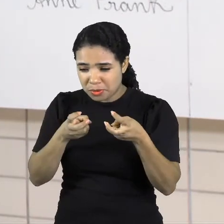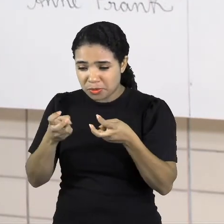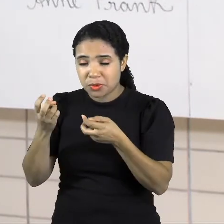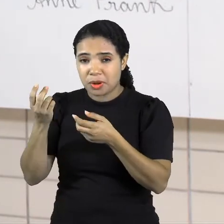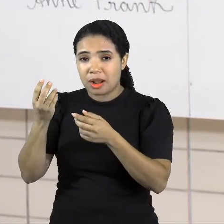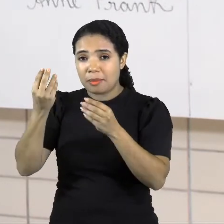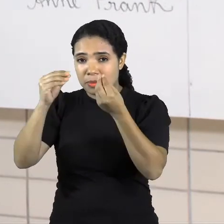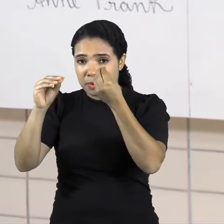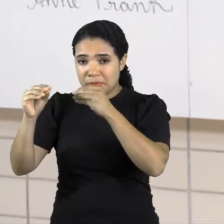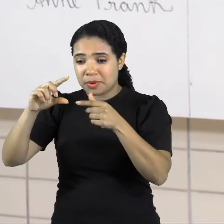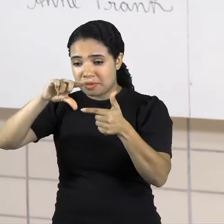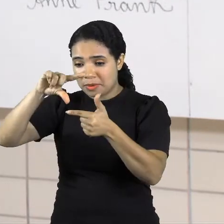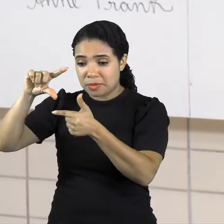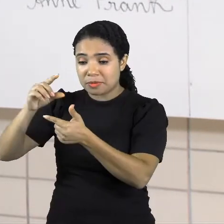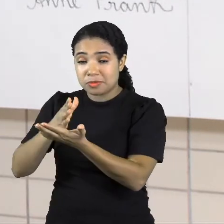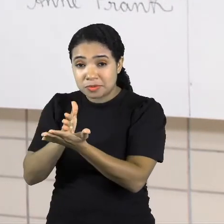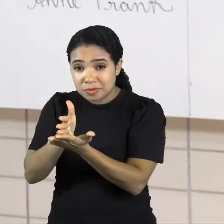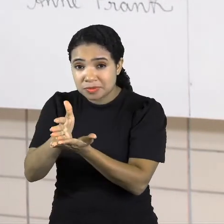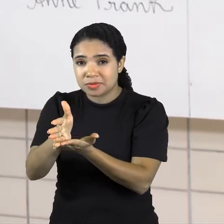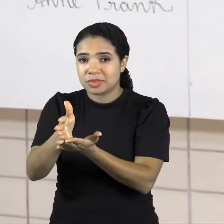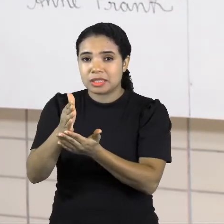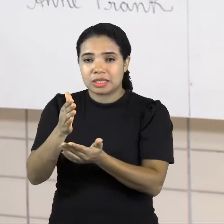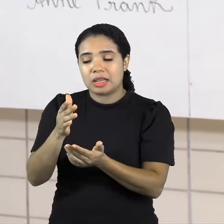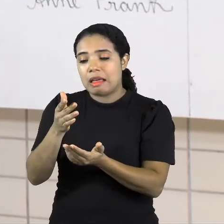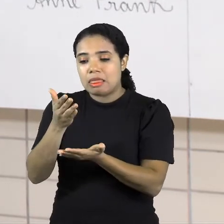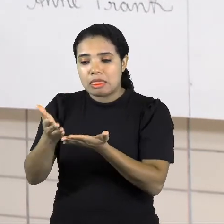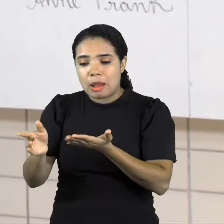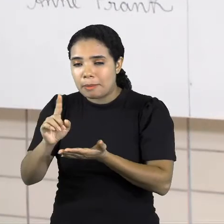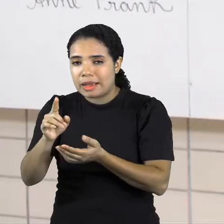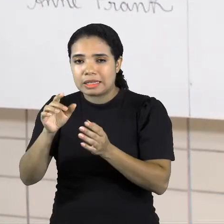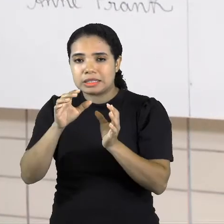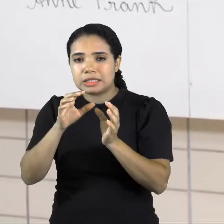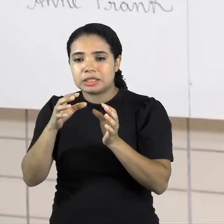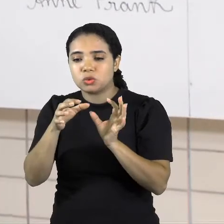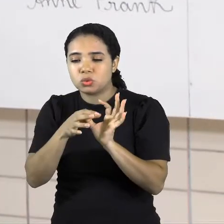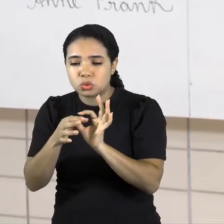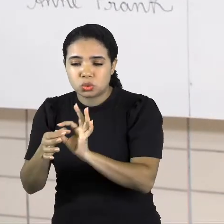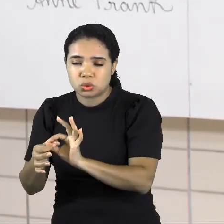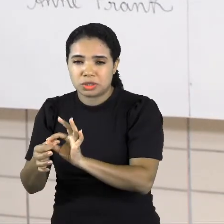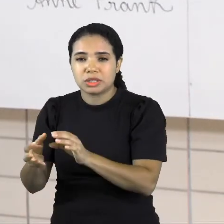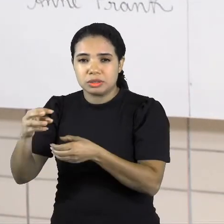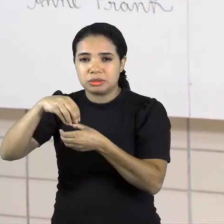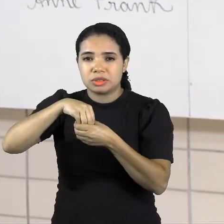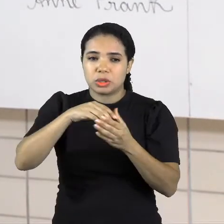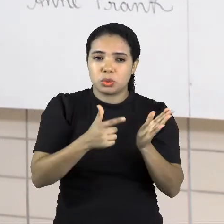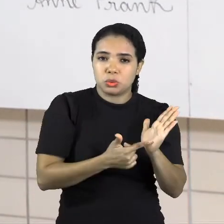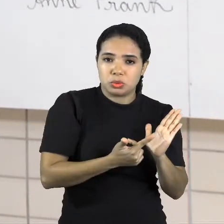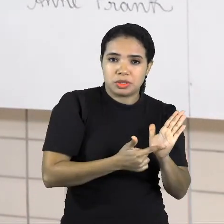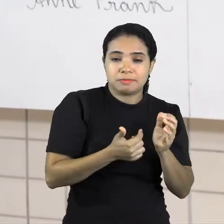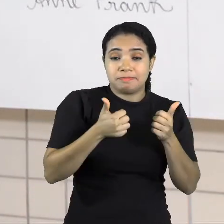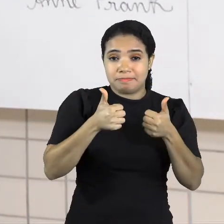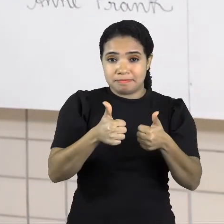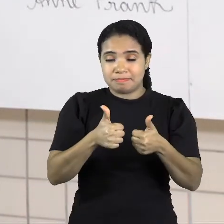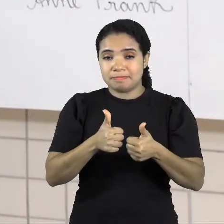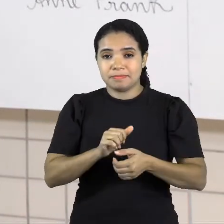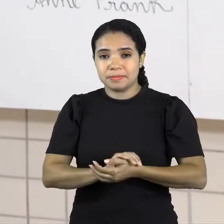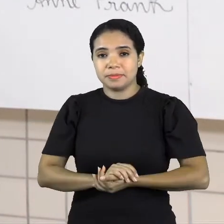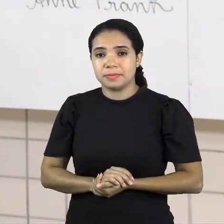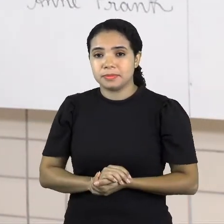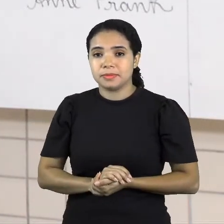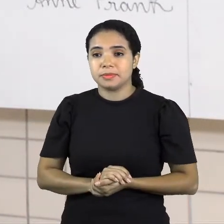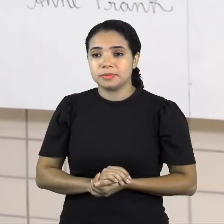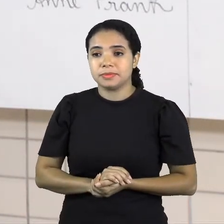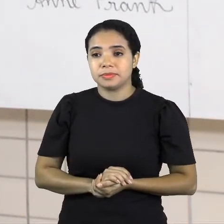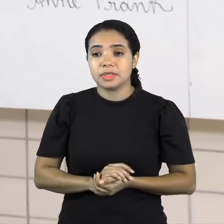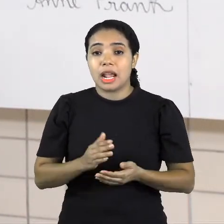lá inalterados, para poder não perder o sentido, a coerência que tem dentro da narração, certo? E aí nós